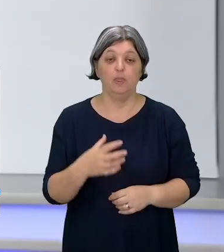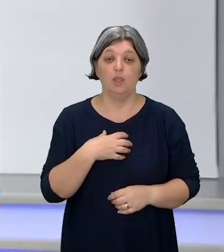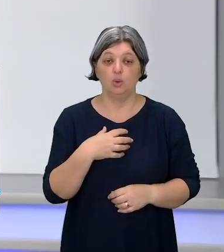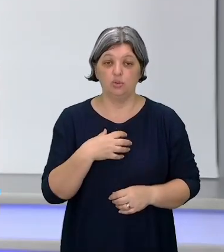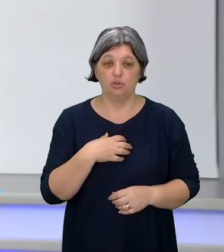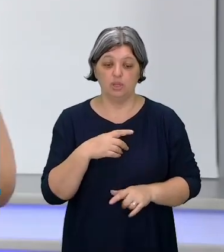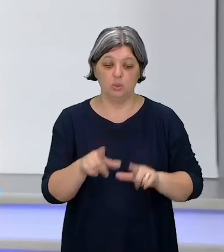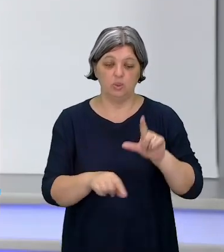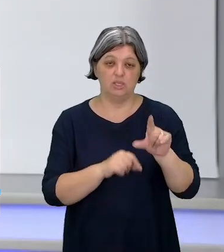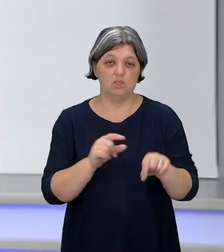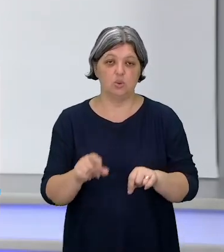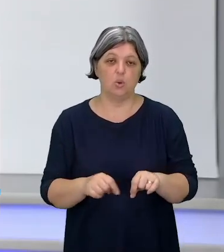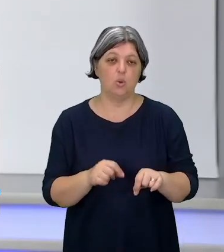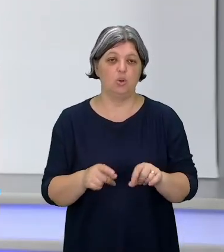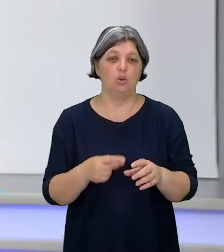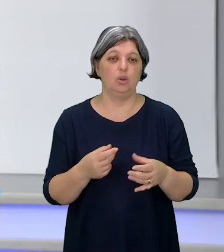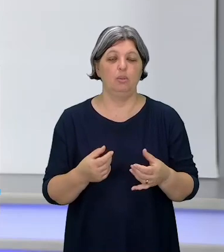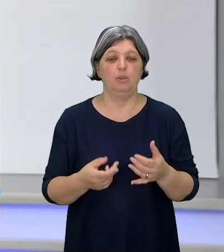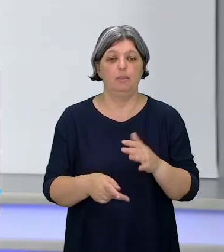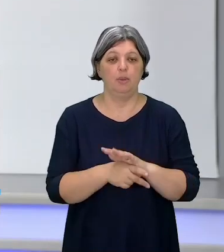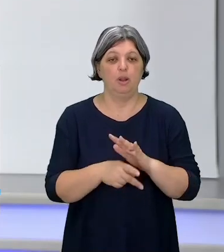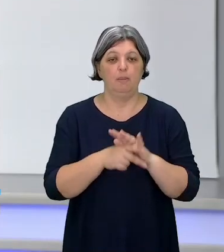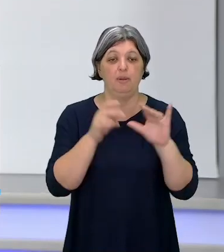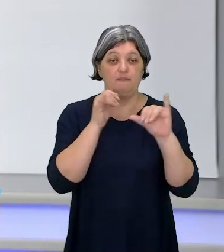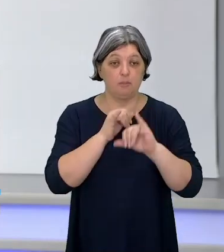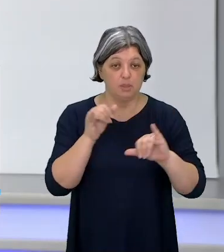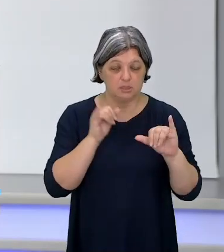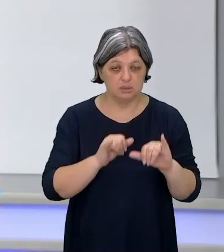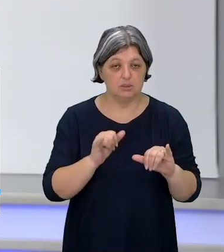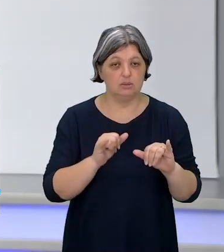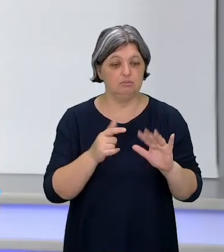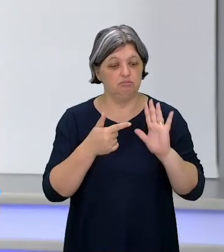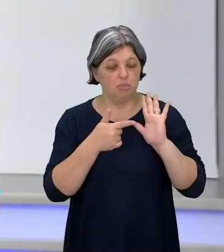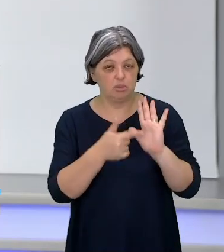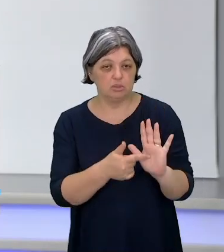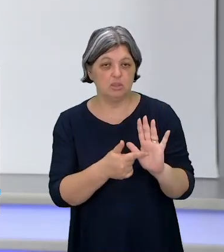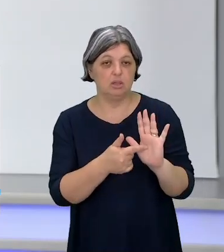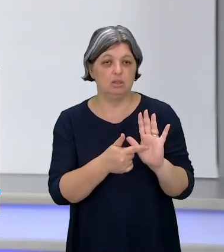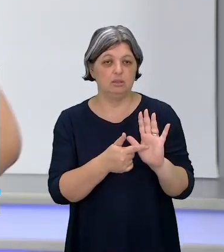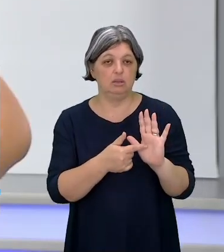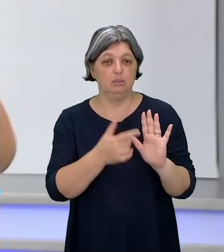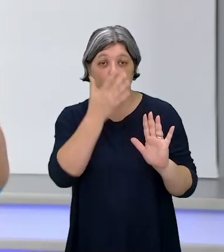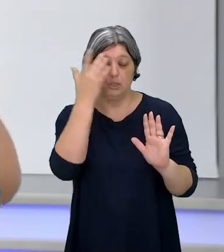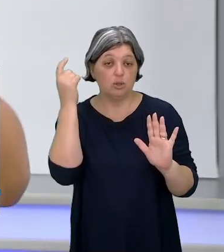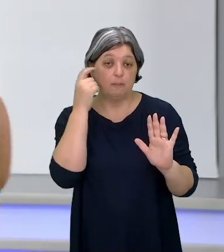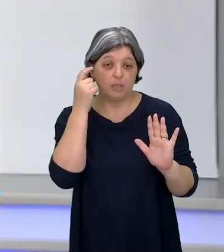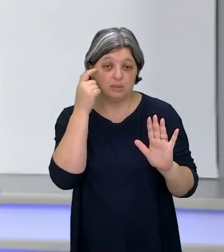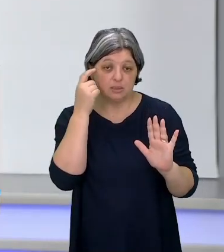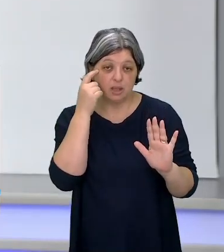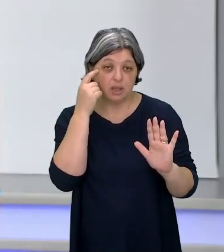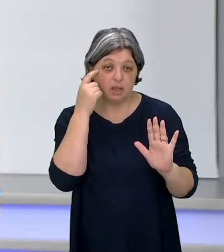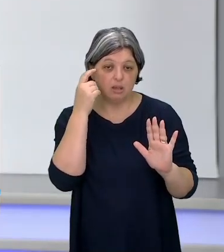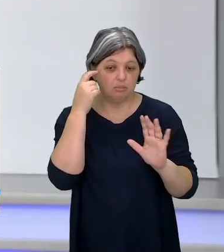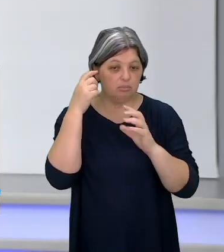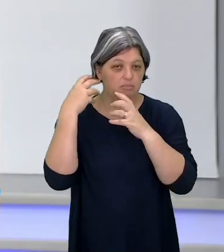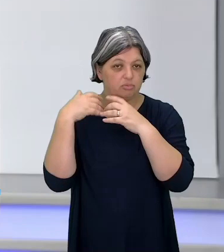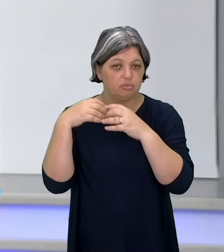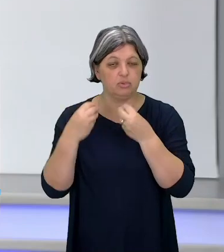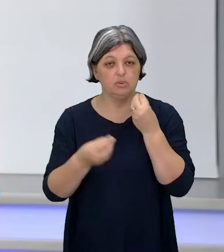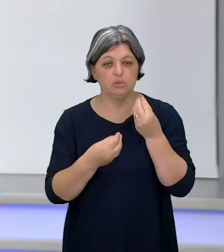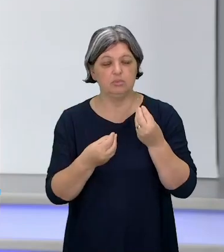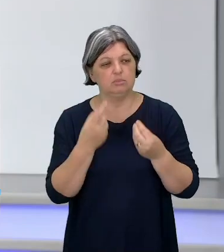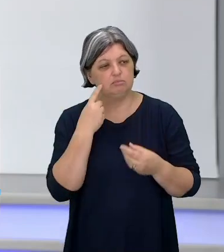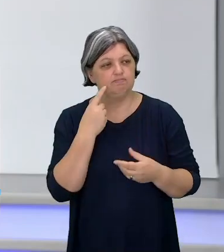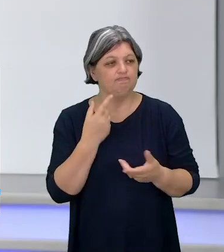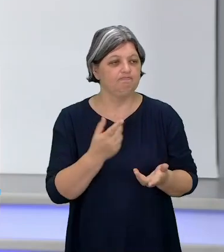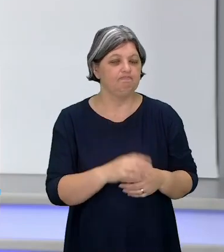você escolhe, dando informações mais enfáticas, deixando para a pessoa pensar, ou na verdade enviesando ela de tipo, olha,